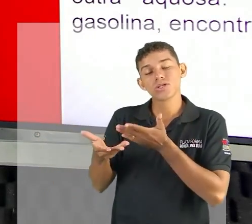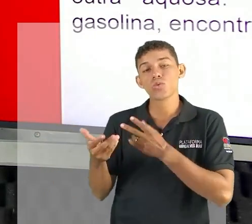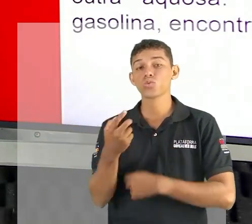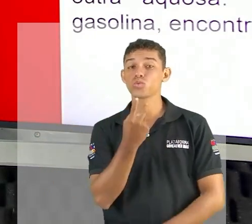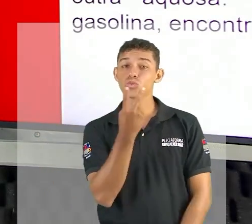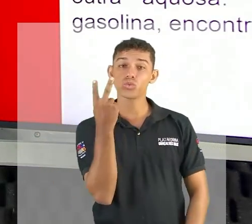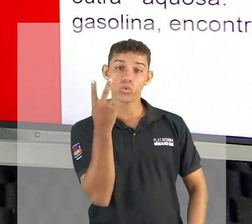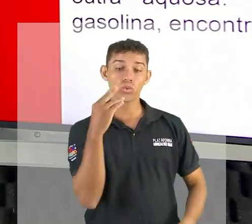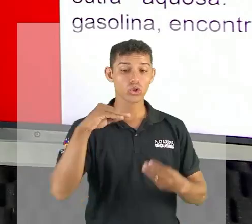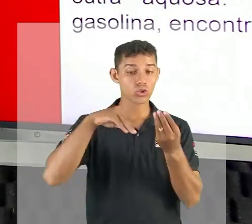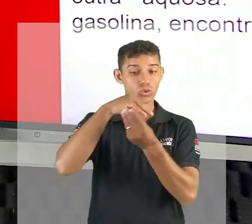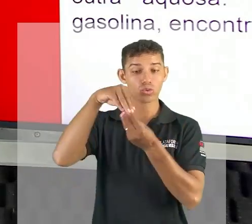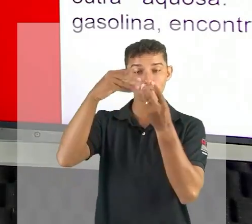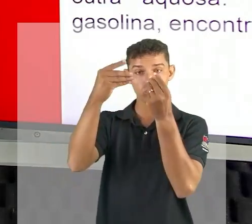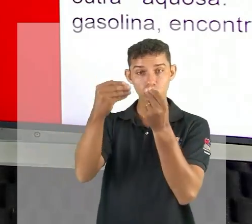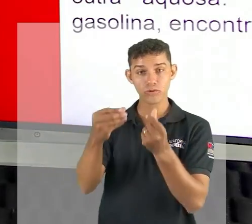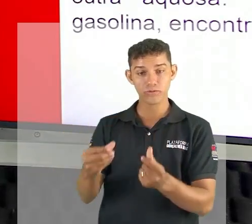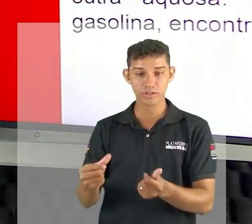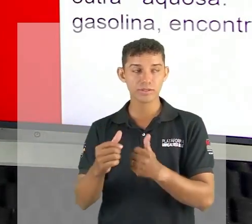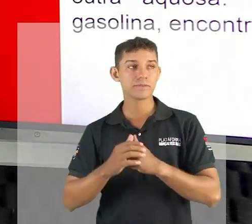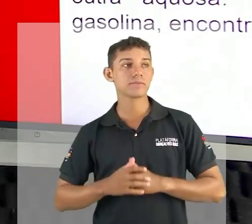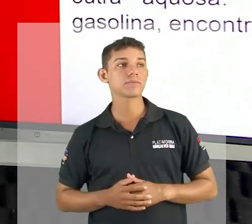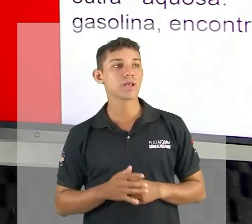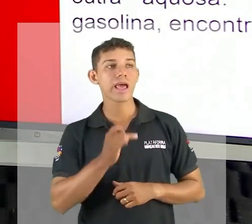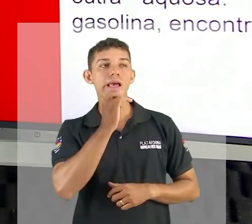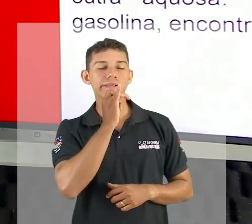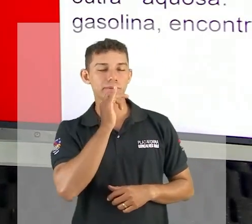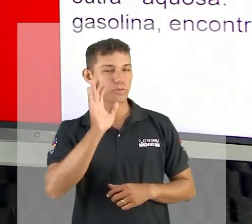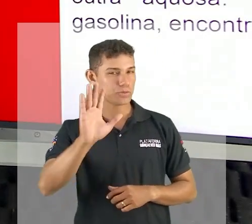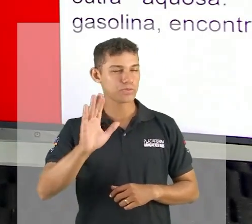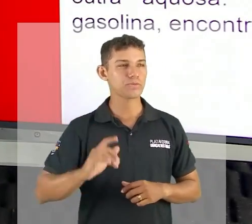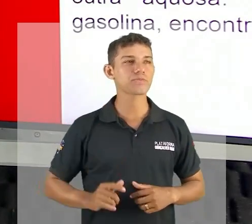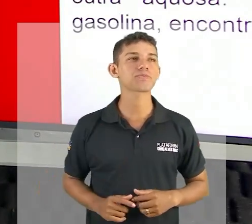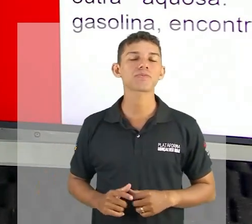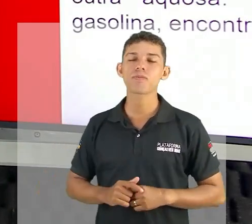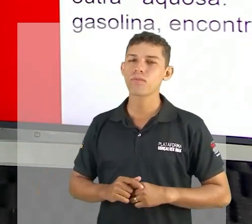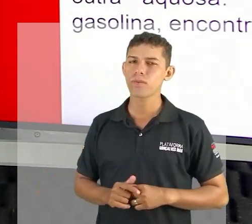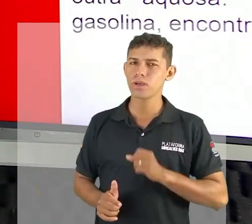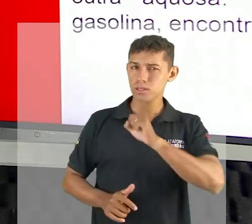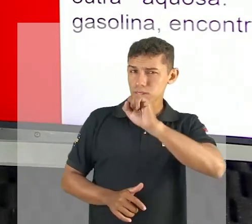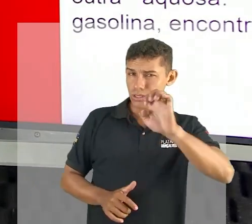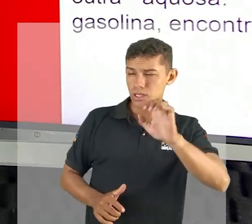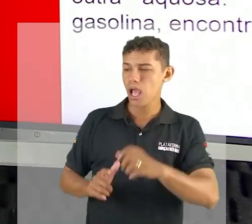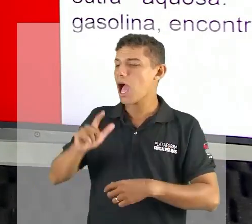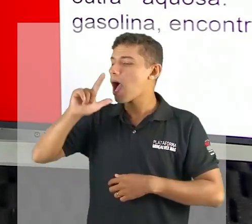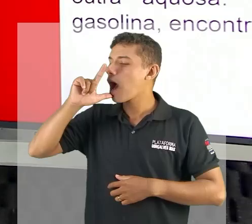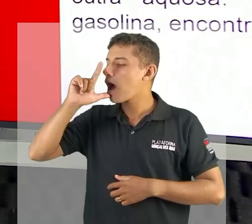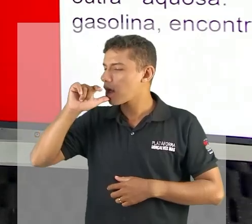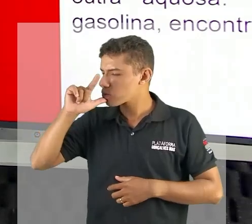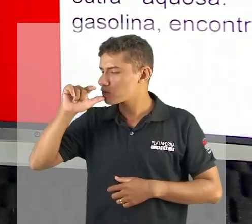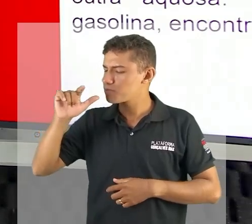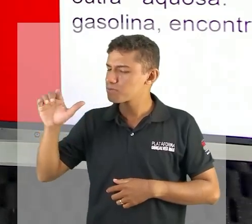solventes. Ó, se tu pega, por exemplo, água